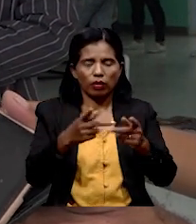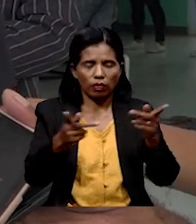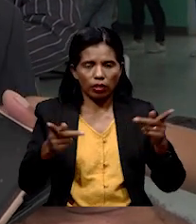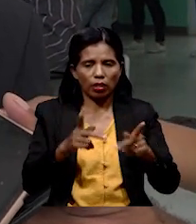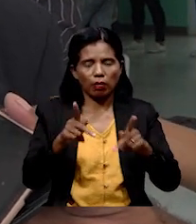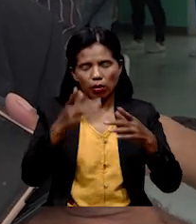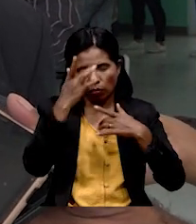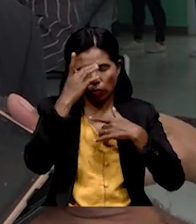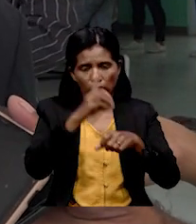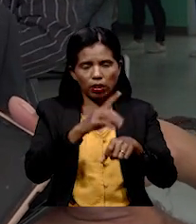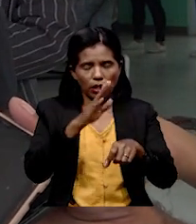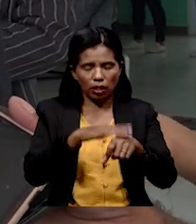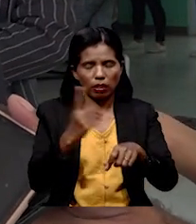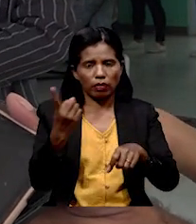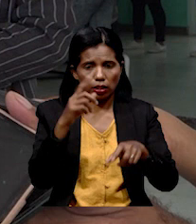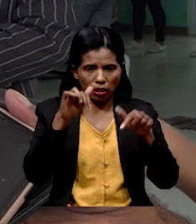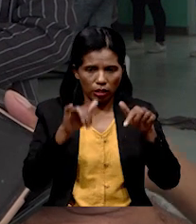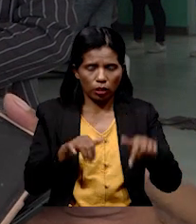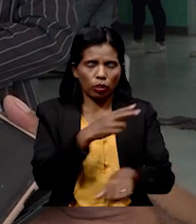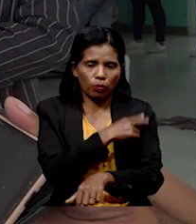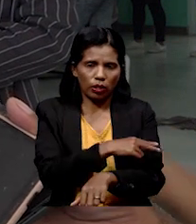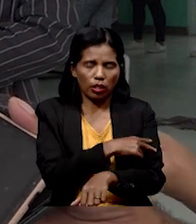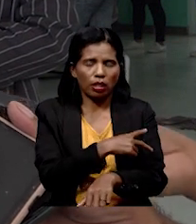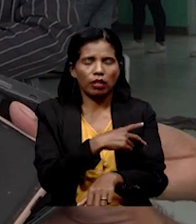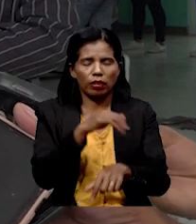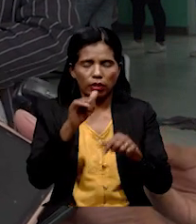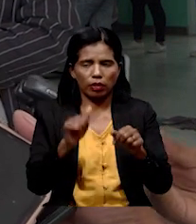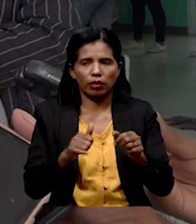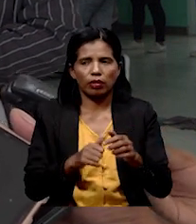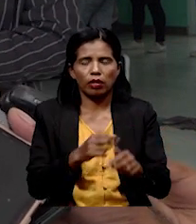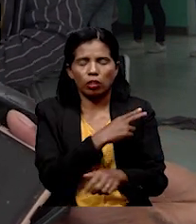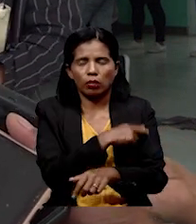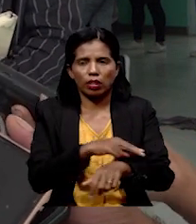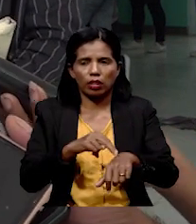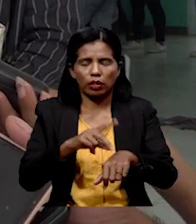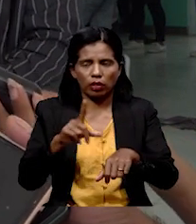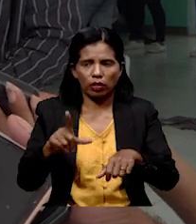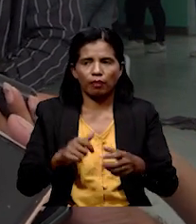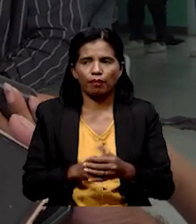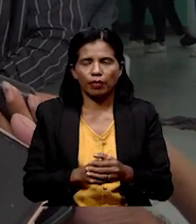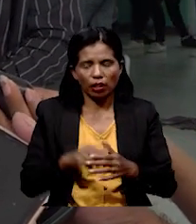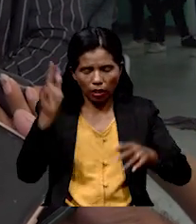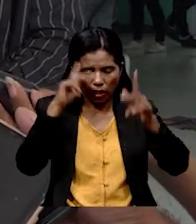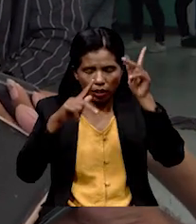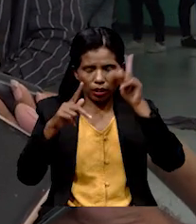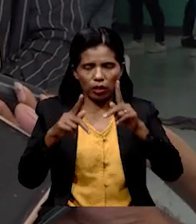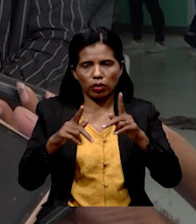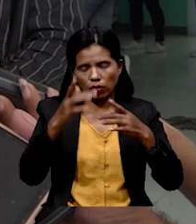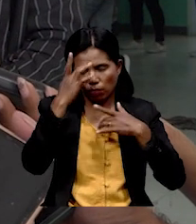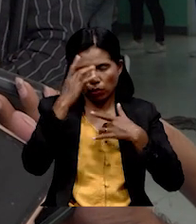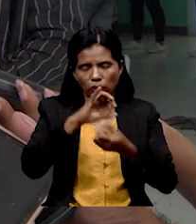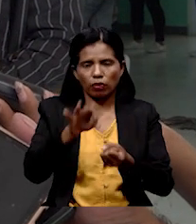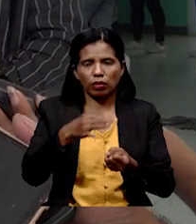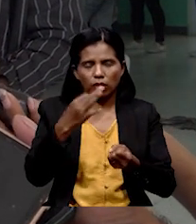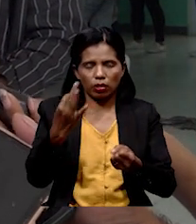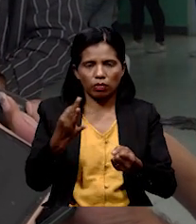pacientes de dengue e a Veracruz nomos Formosa Hospital Nacional e va caso COVID-19